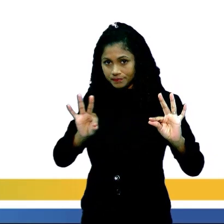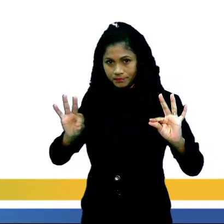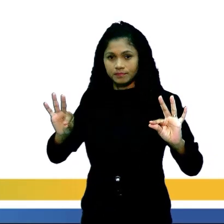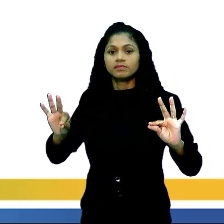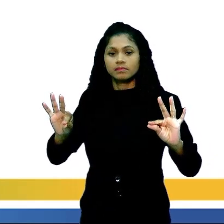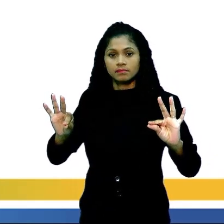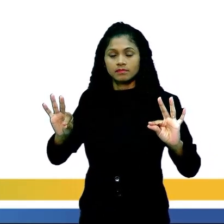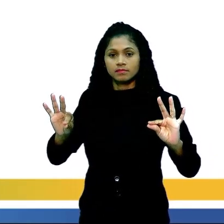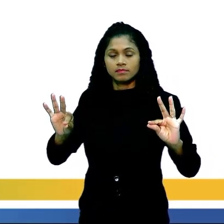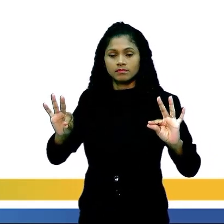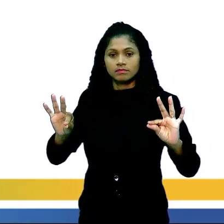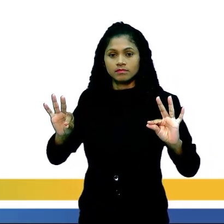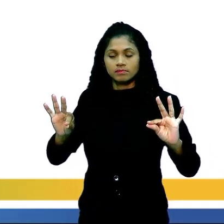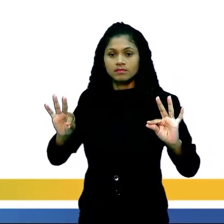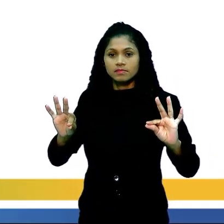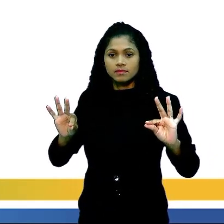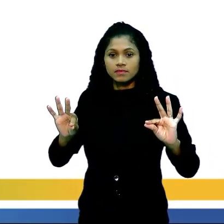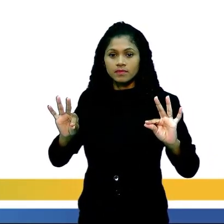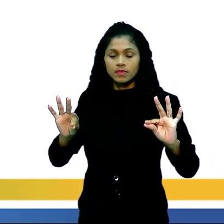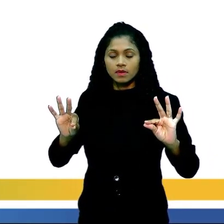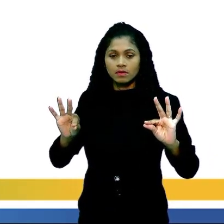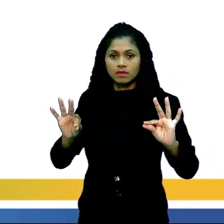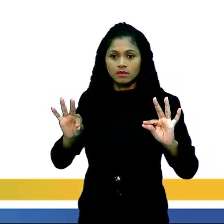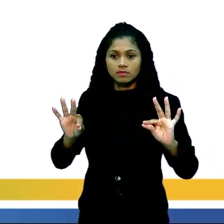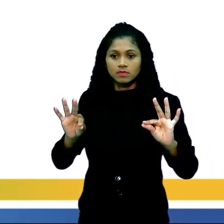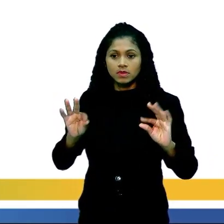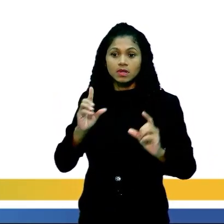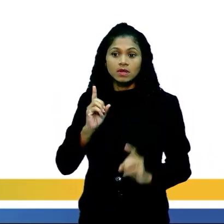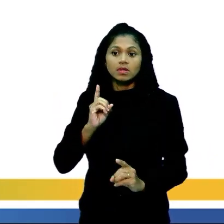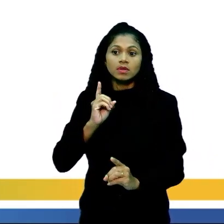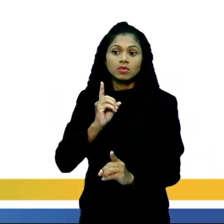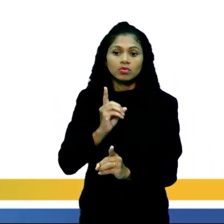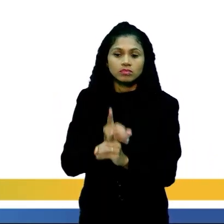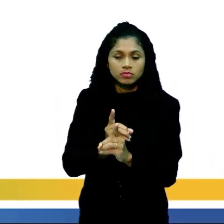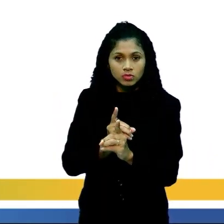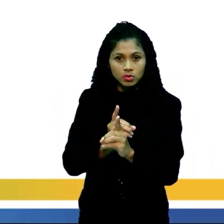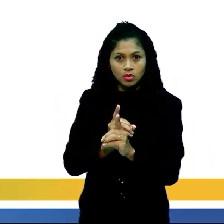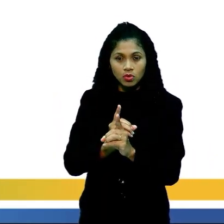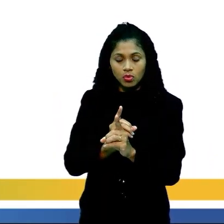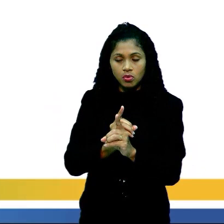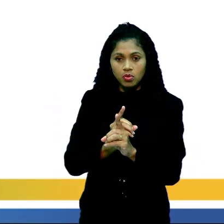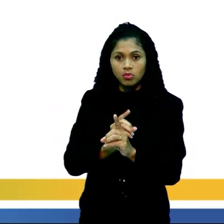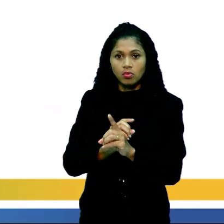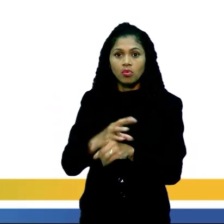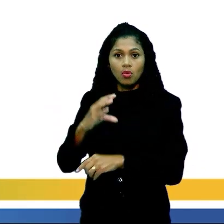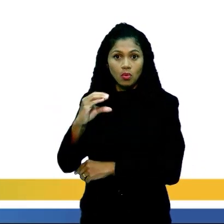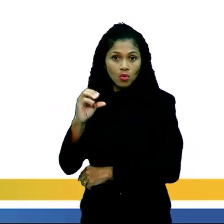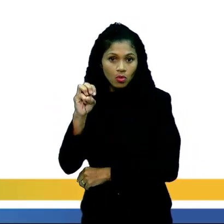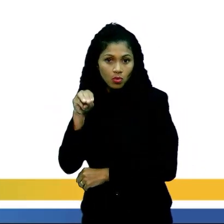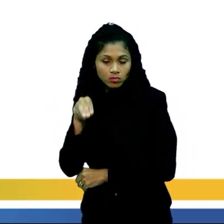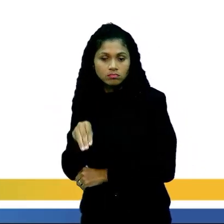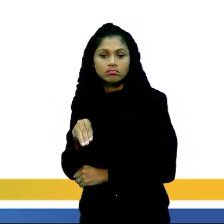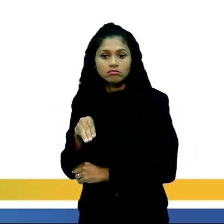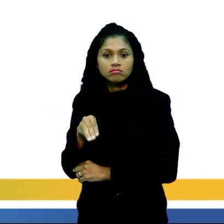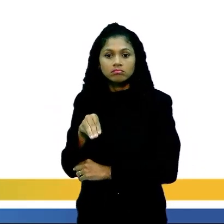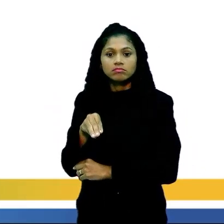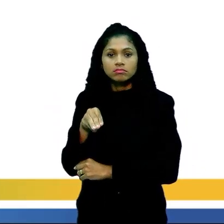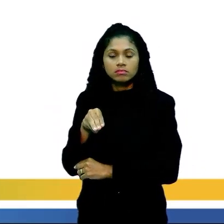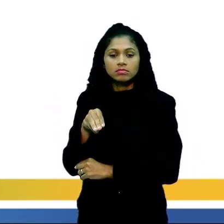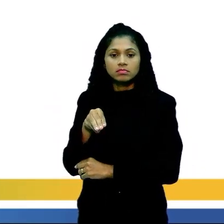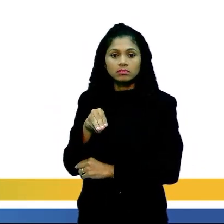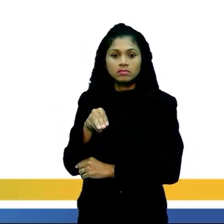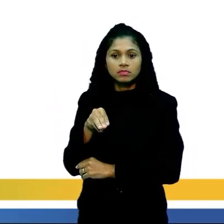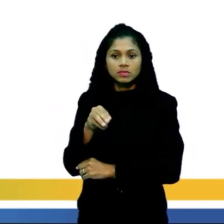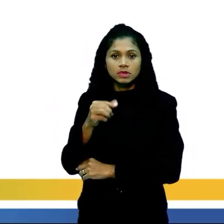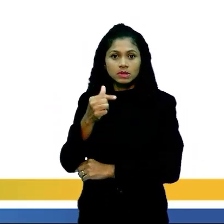AB e mediu seu comprimento obtendo 15 centímetros. Calculou, com base na escala